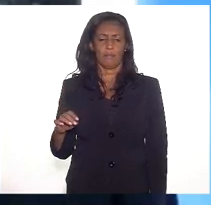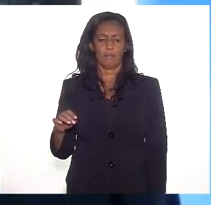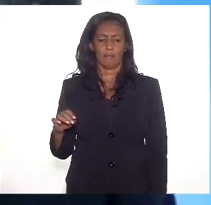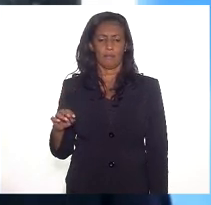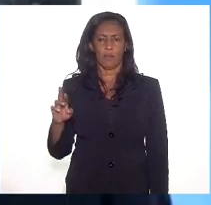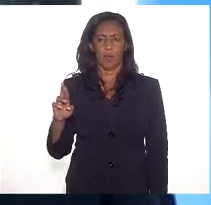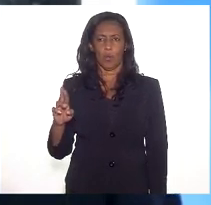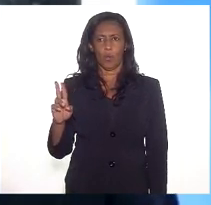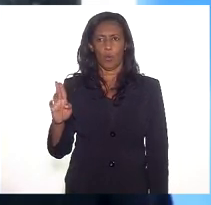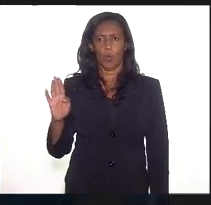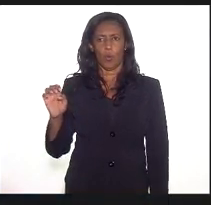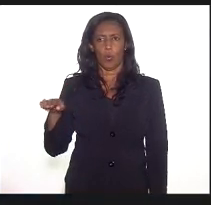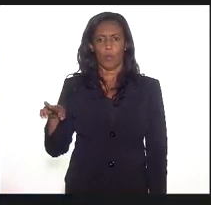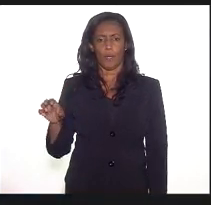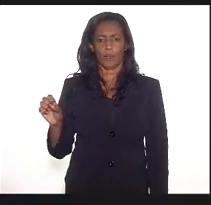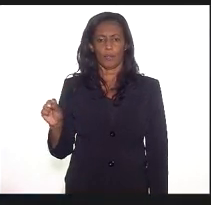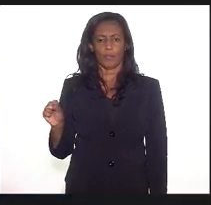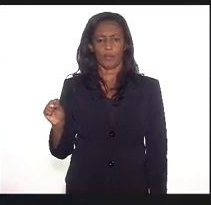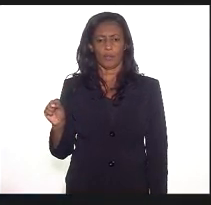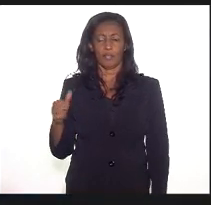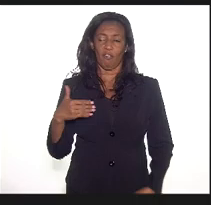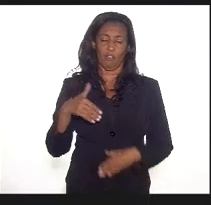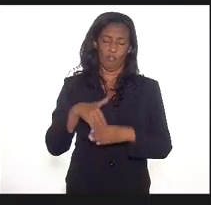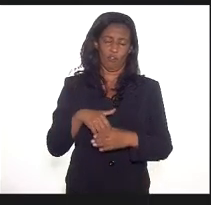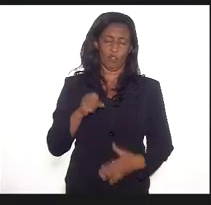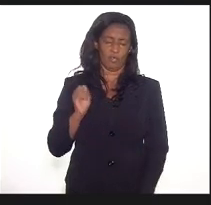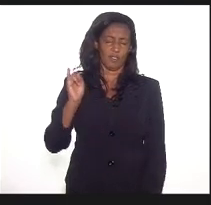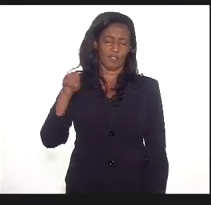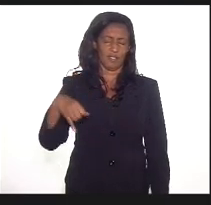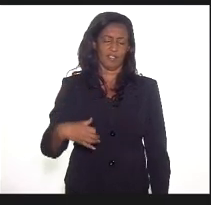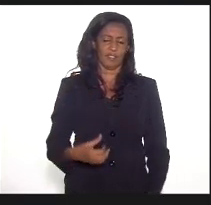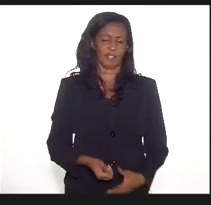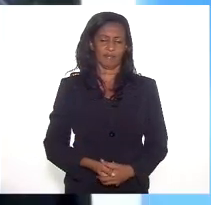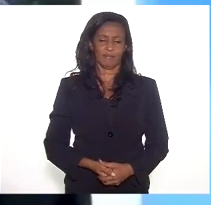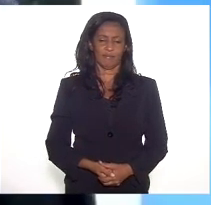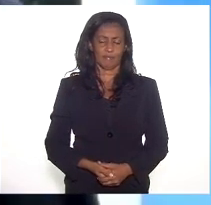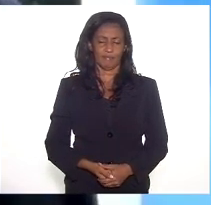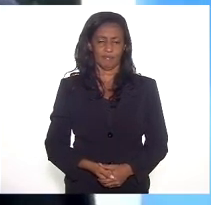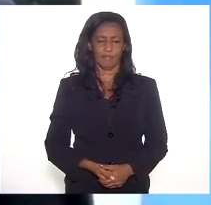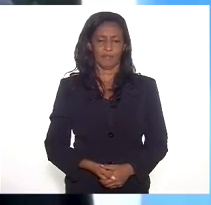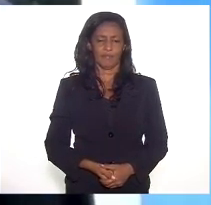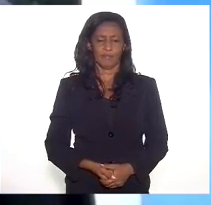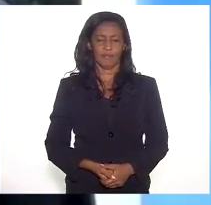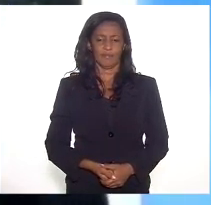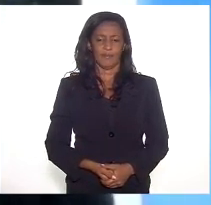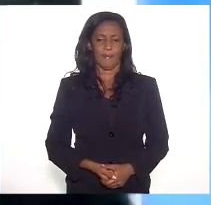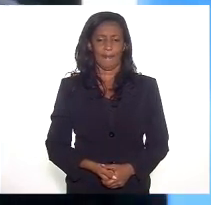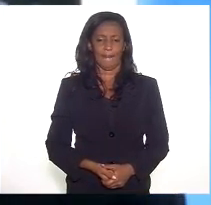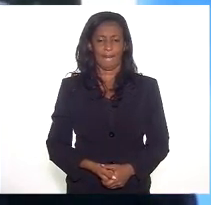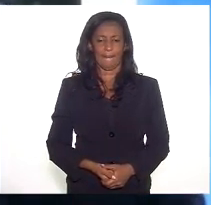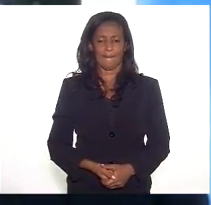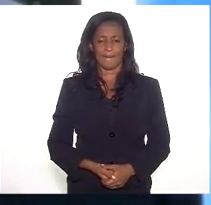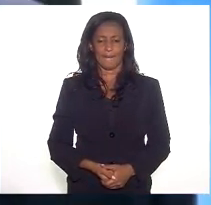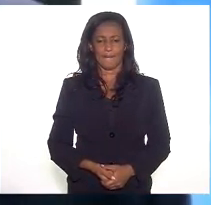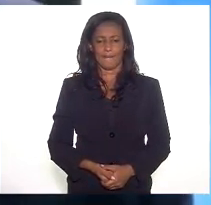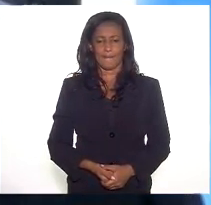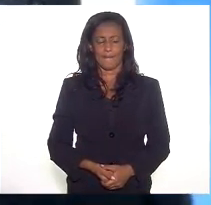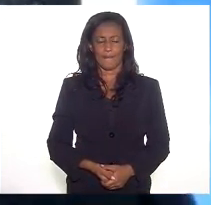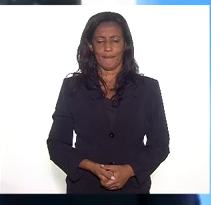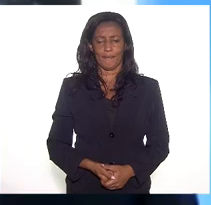Deputado Rubens Bontempo. Eu voto sim, senhor presidente. Deputado Rubens Bontempo vota sim. Sim.